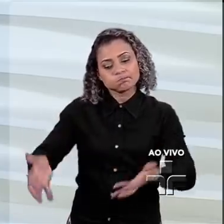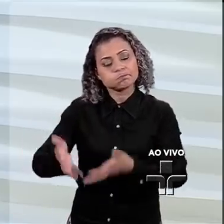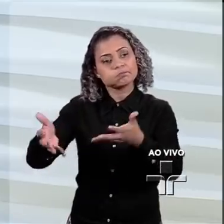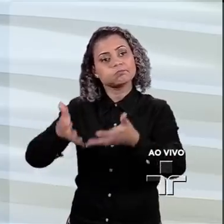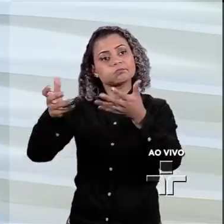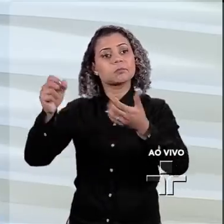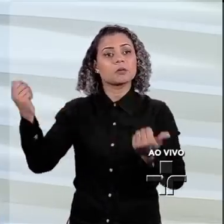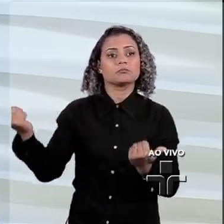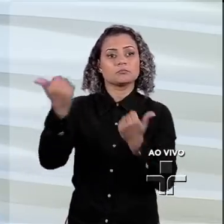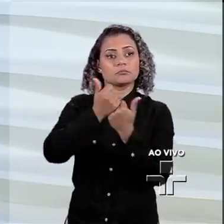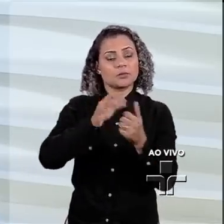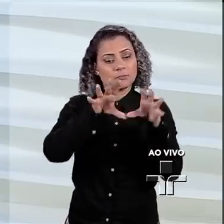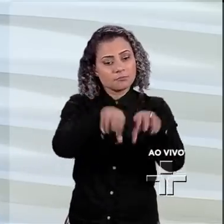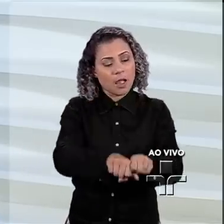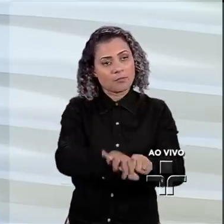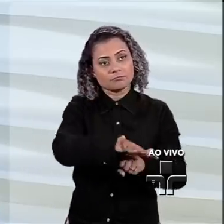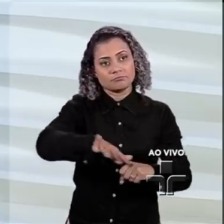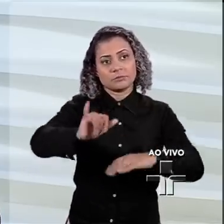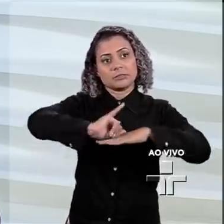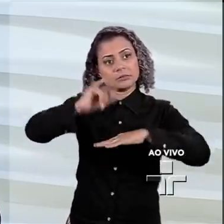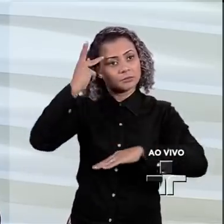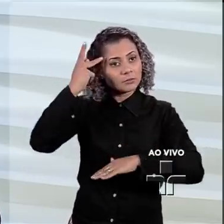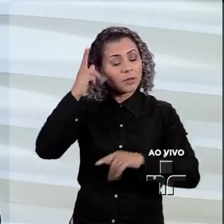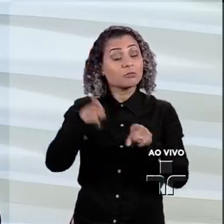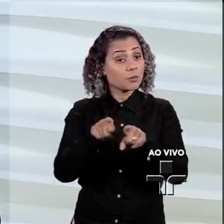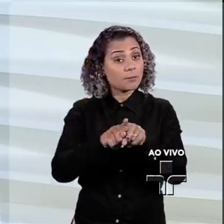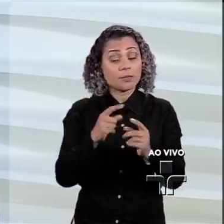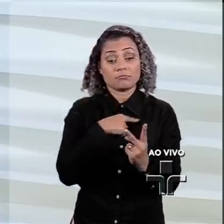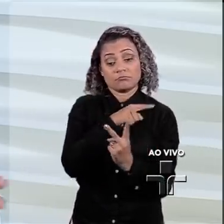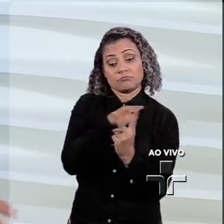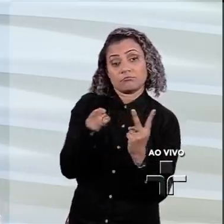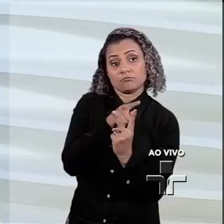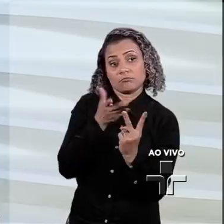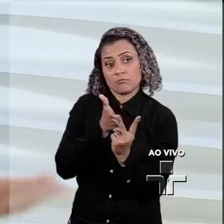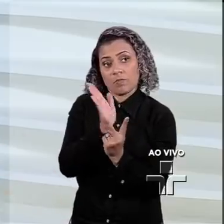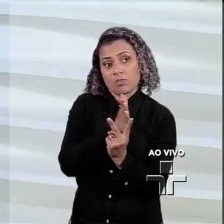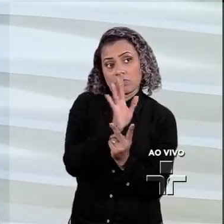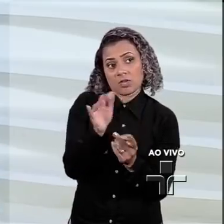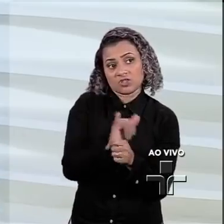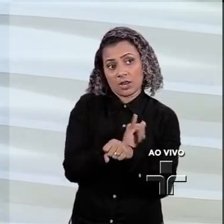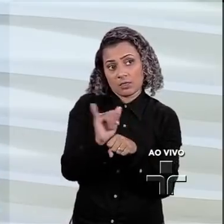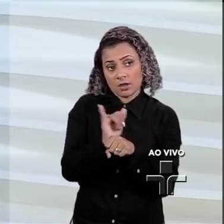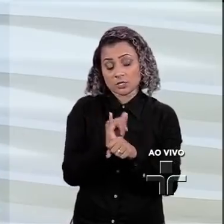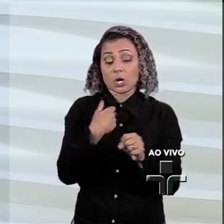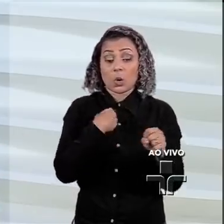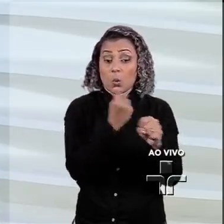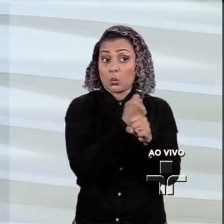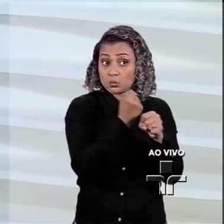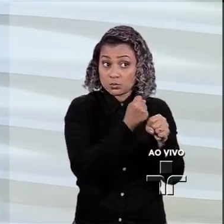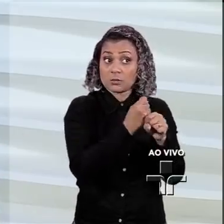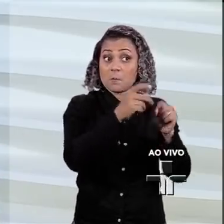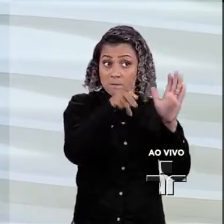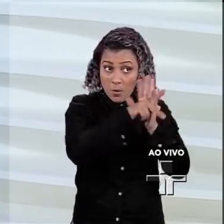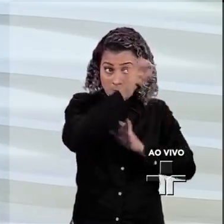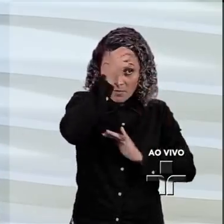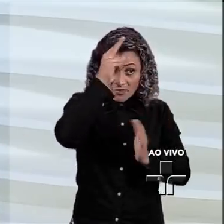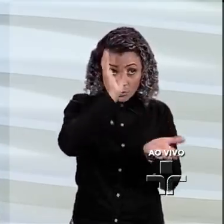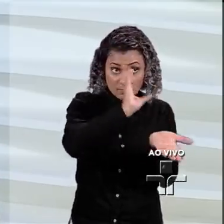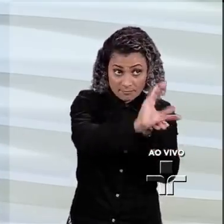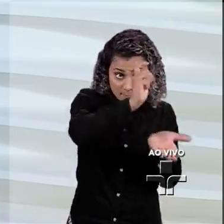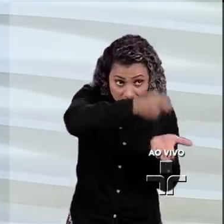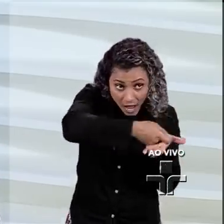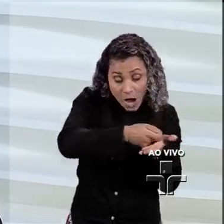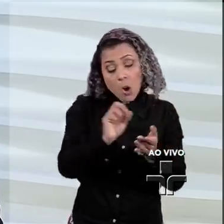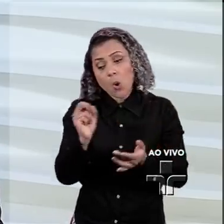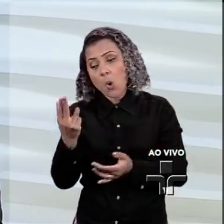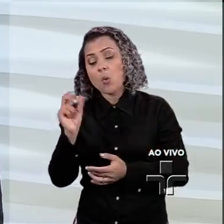esta ocupação ali no centro. Então, a gente vai estar utilizando essas duas formas, seja a construção diretamente por parte da Prefeitura, seja o estímulo